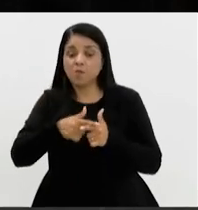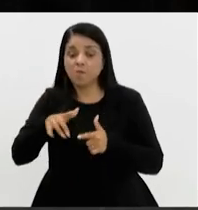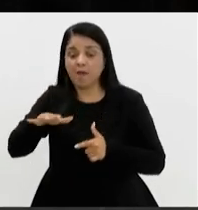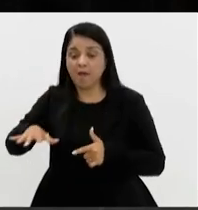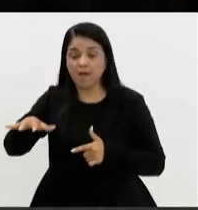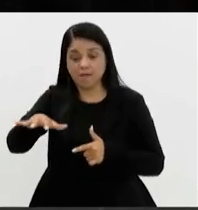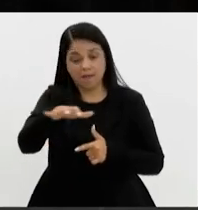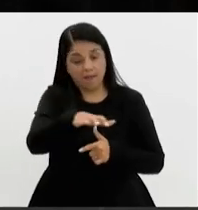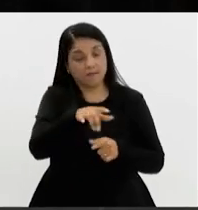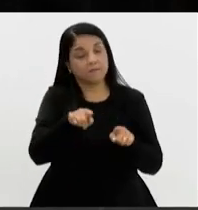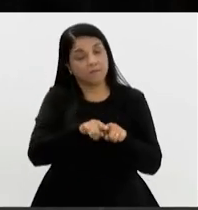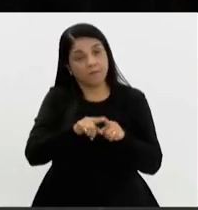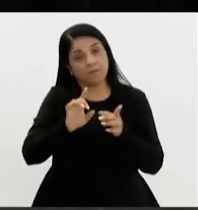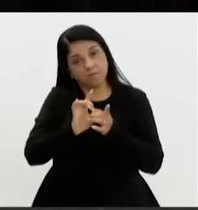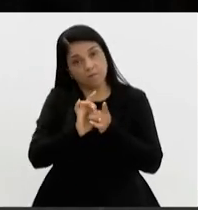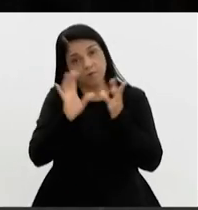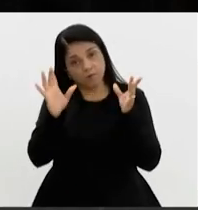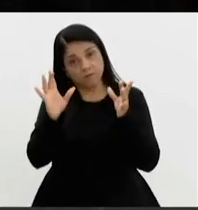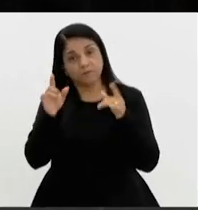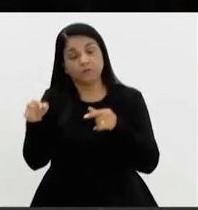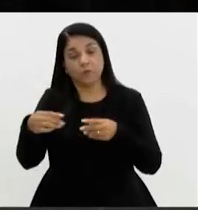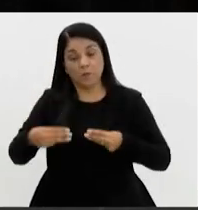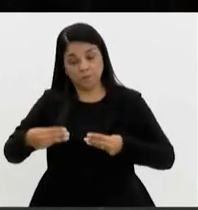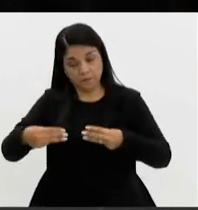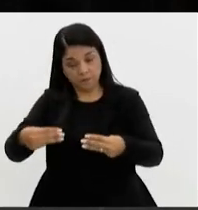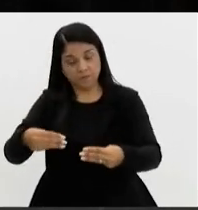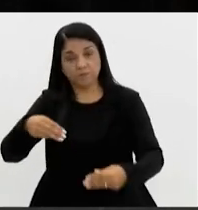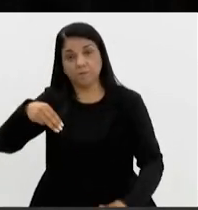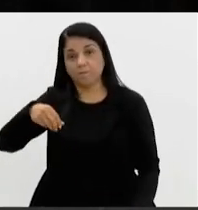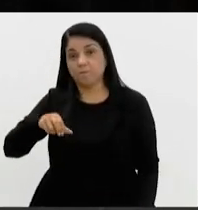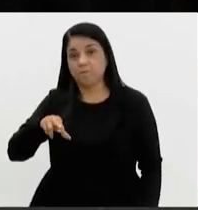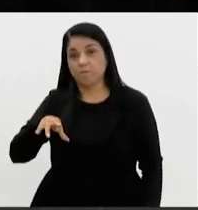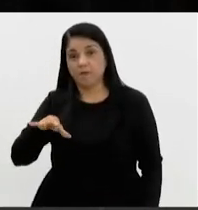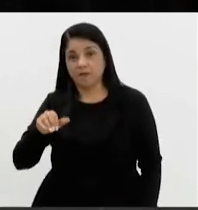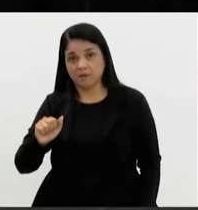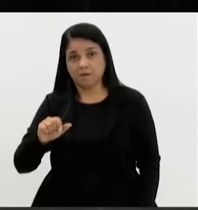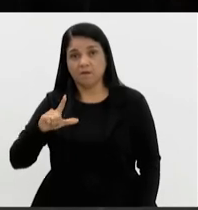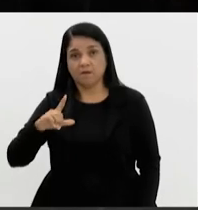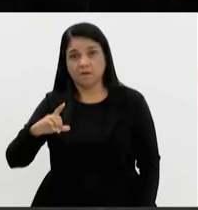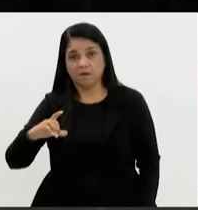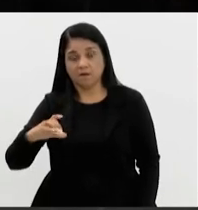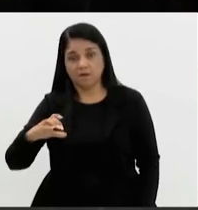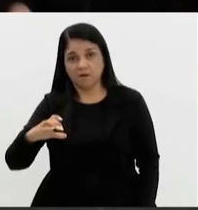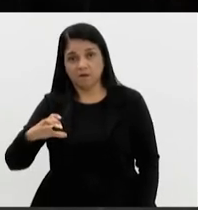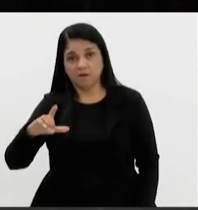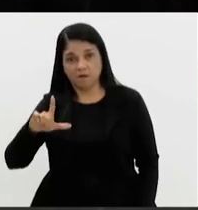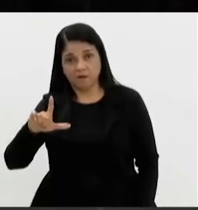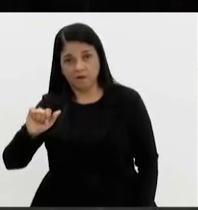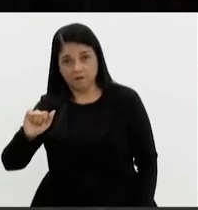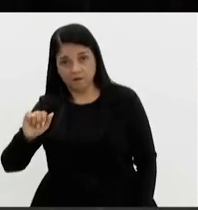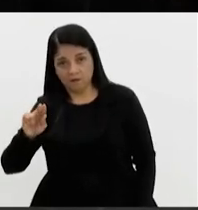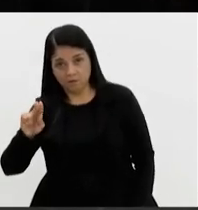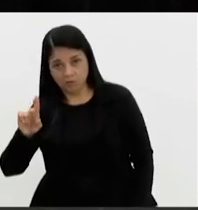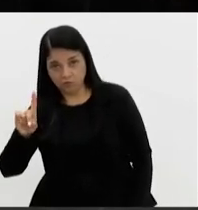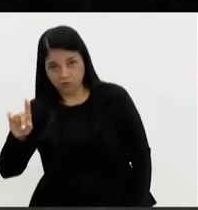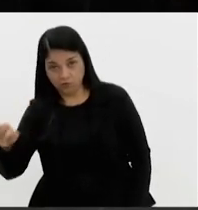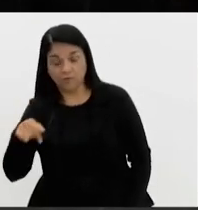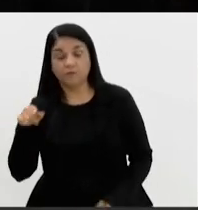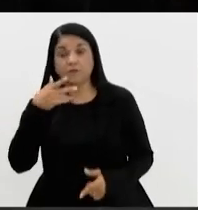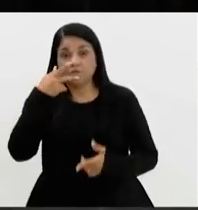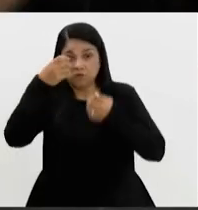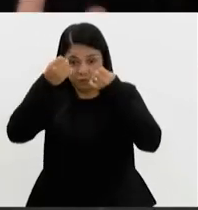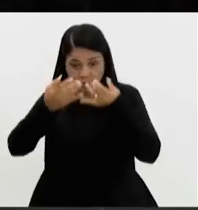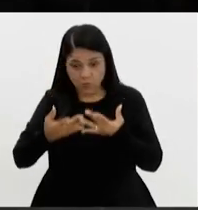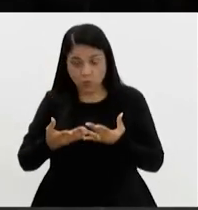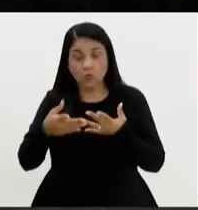democracia como a ministra Cláudia falou eh pessoas que têm acesso a essa tecnologia ou